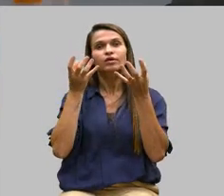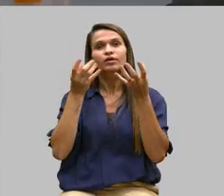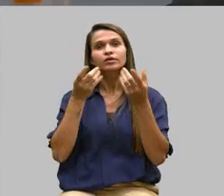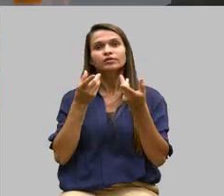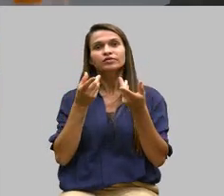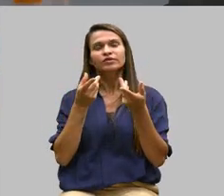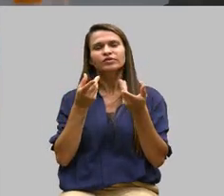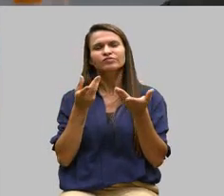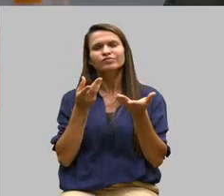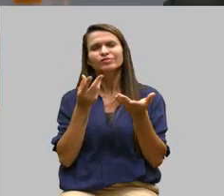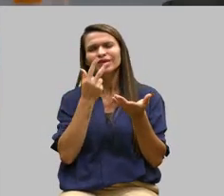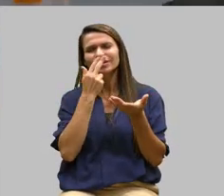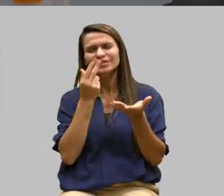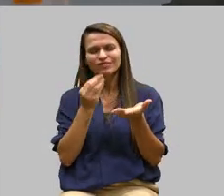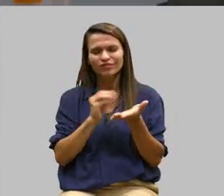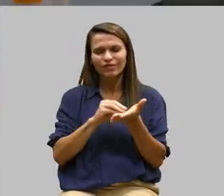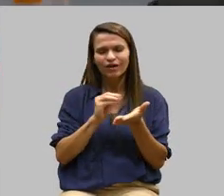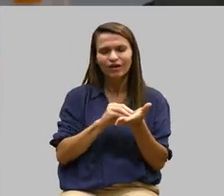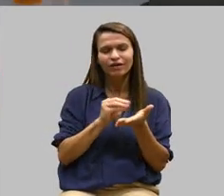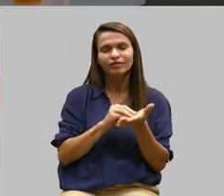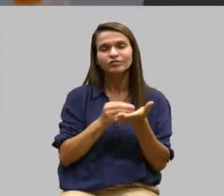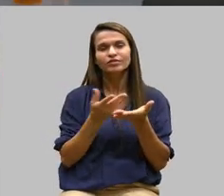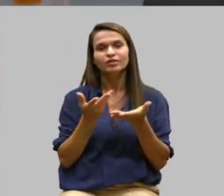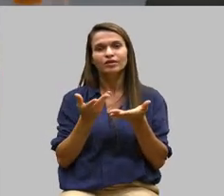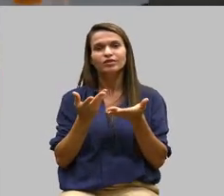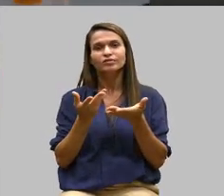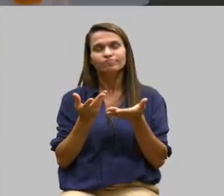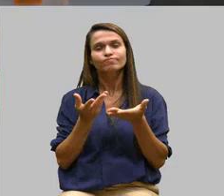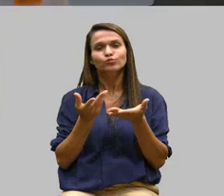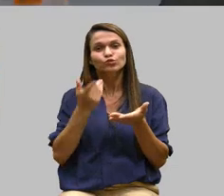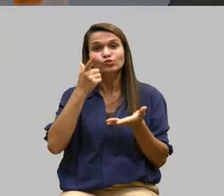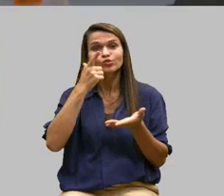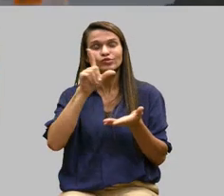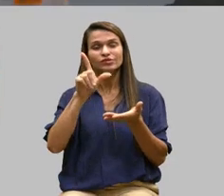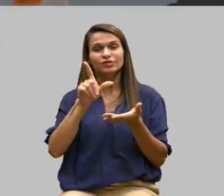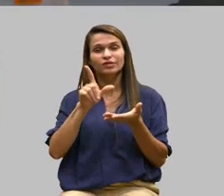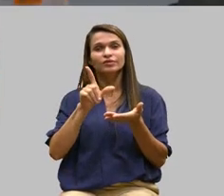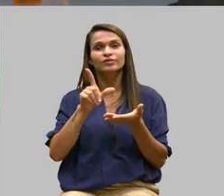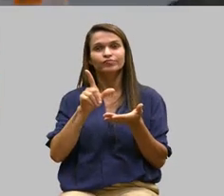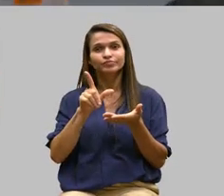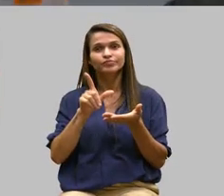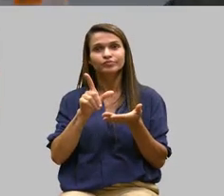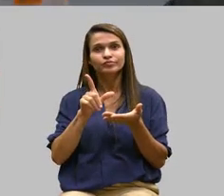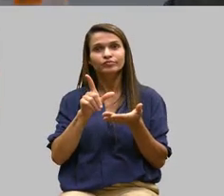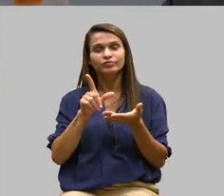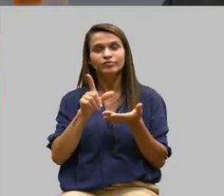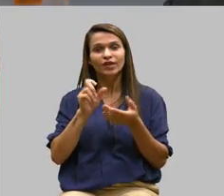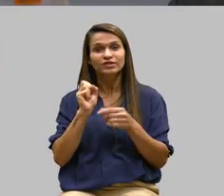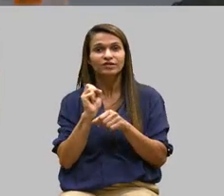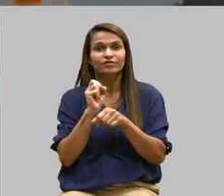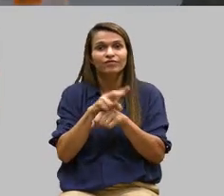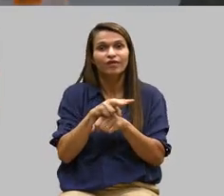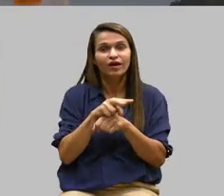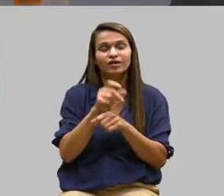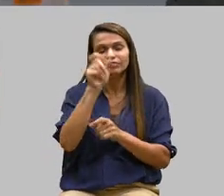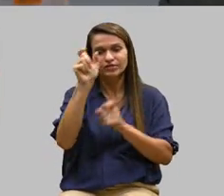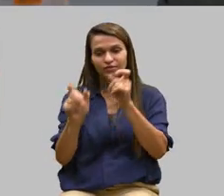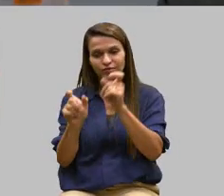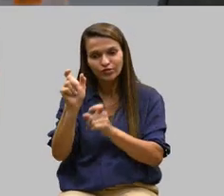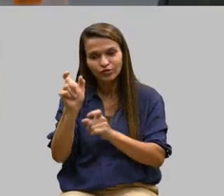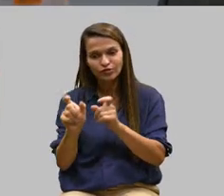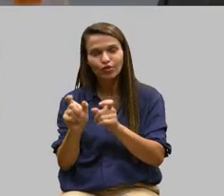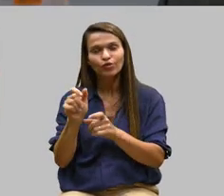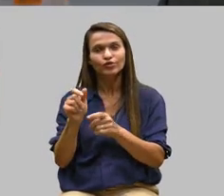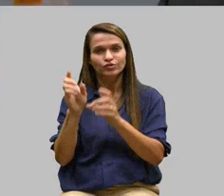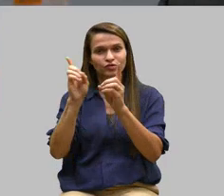de não conseguir preencher essa a vaga de emprego para a pessoa com deficiência